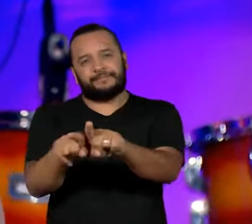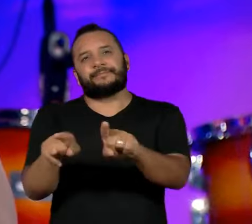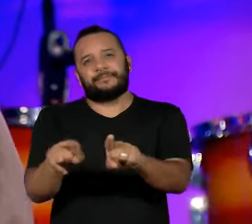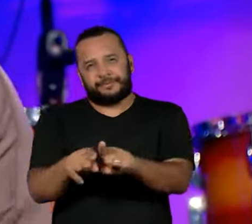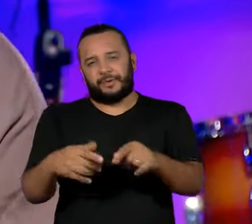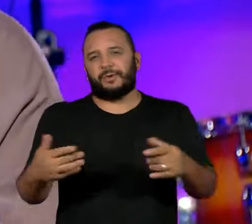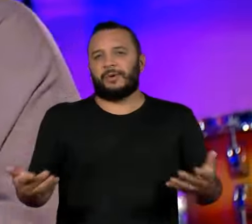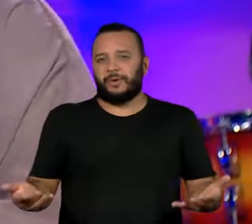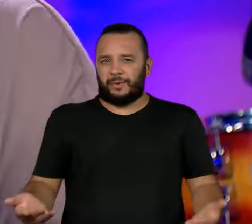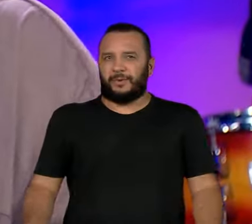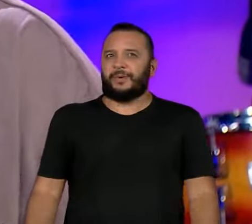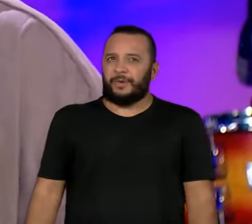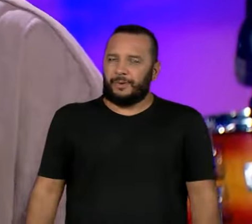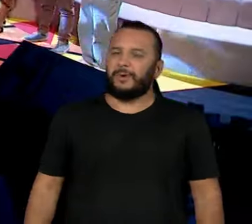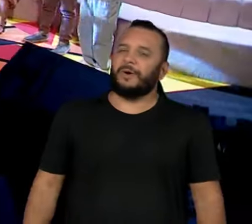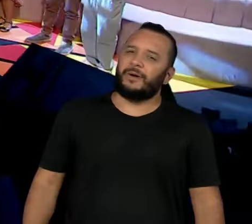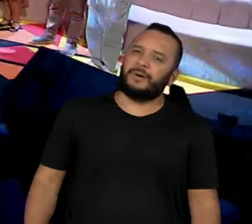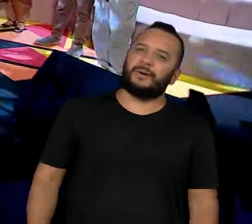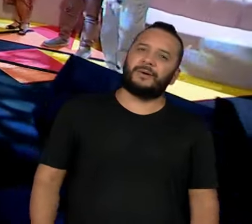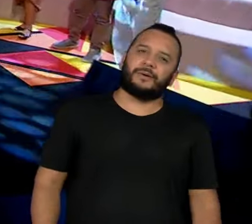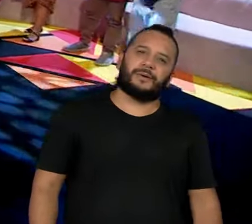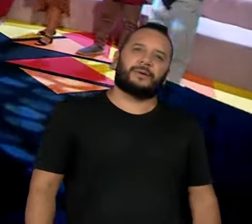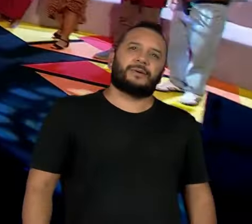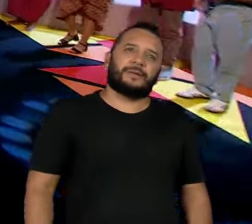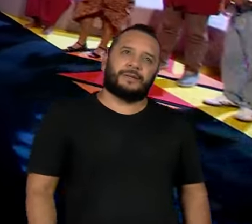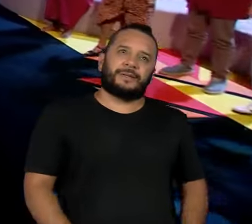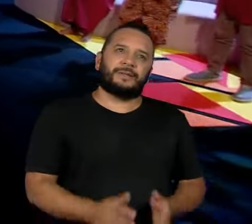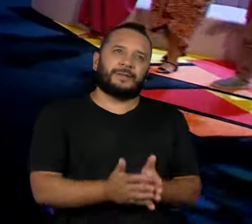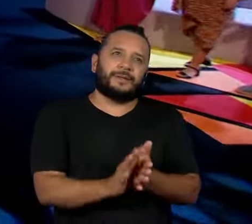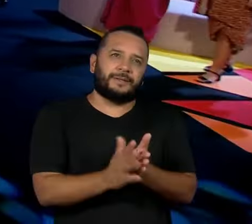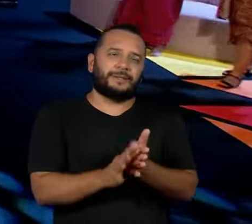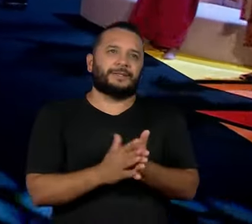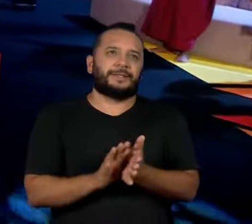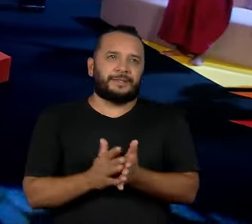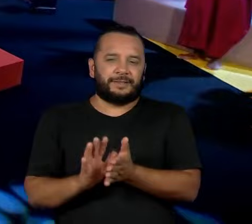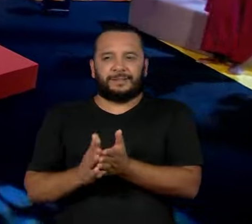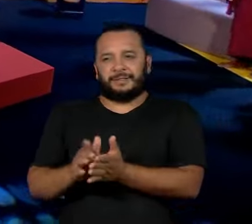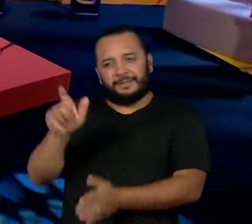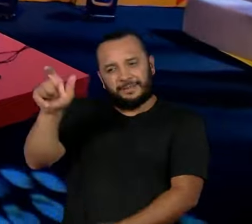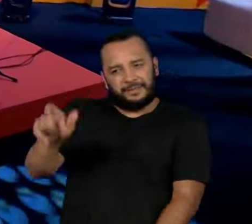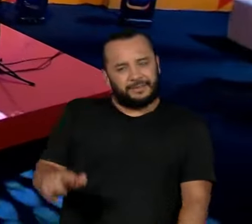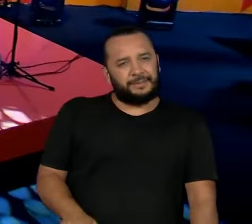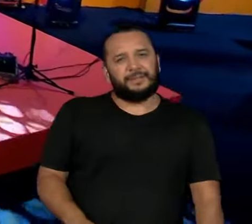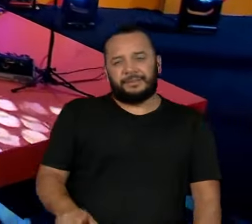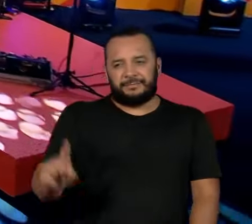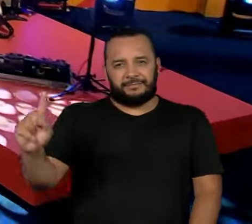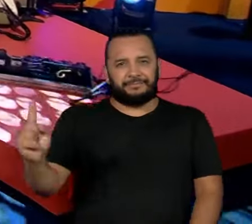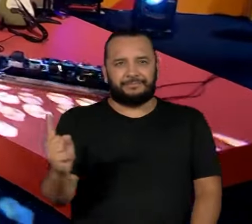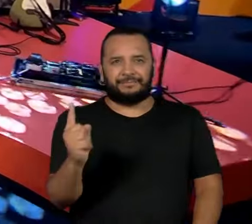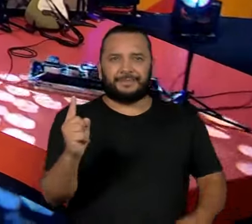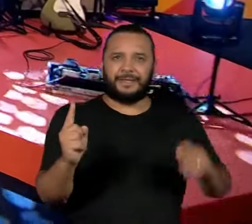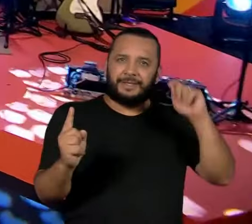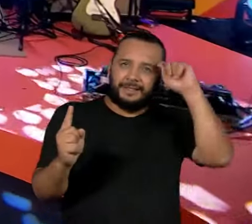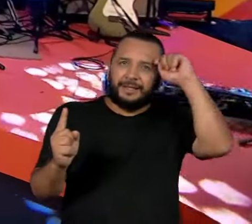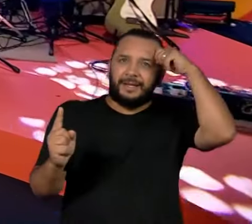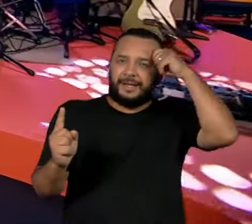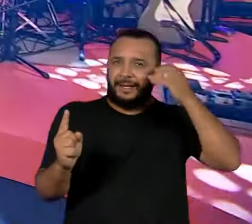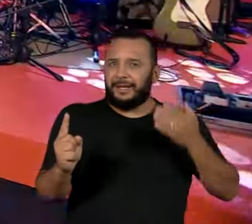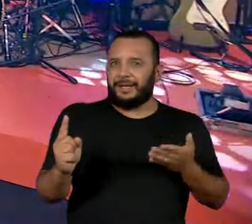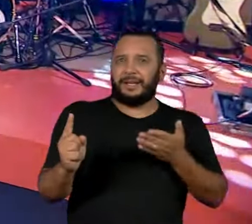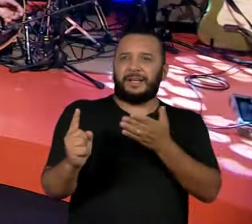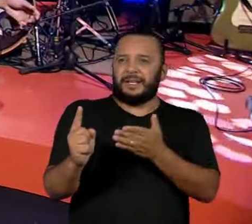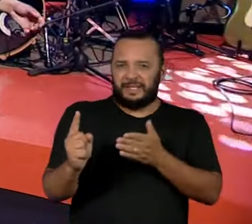oh, oh, oh, oh, oh, oh, nega mina. Anastácia não se